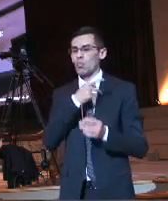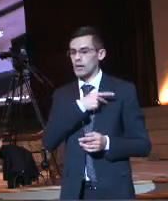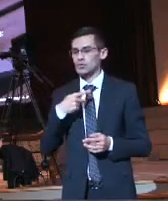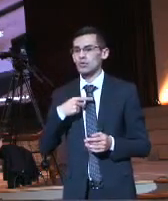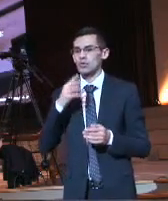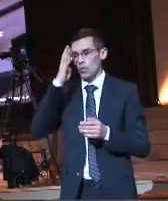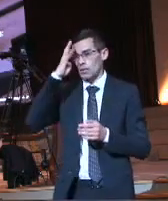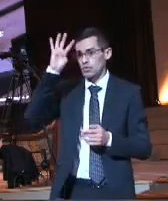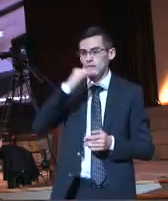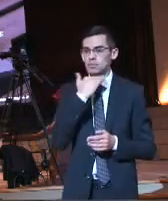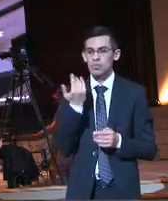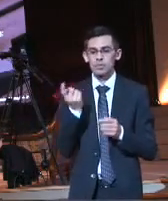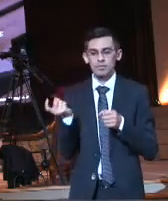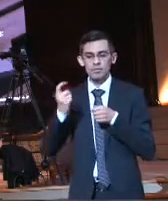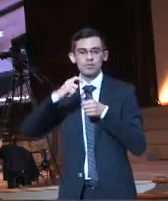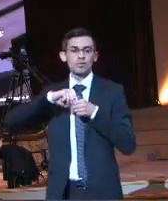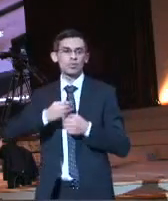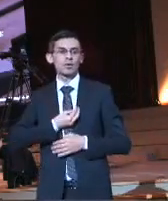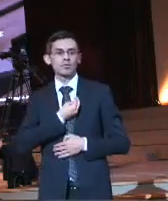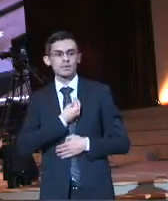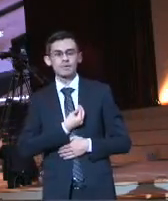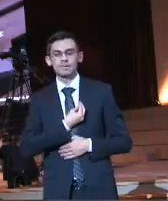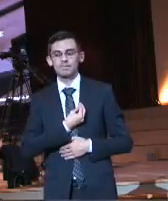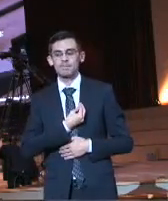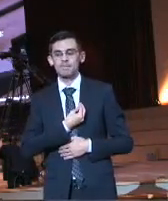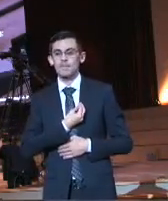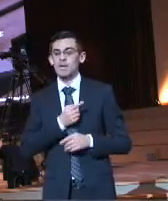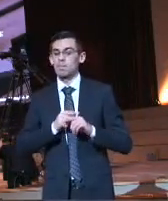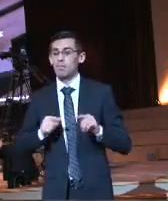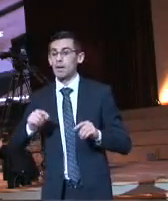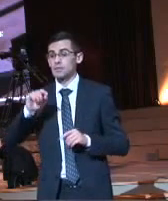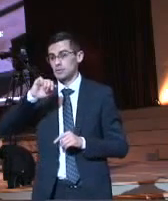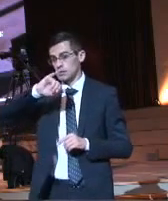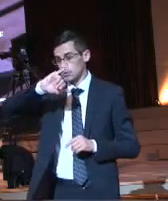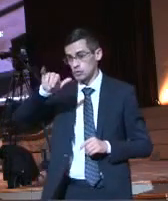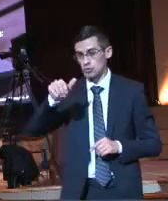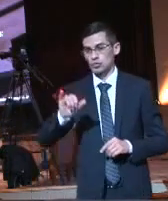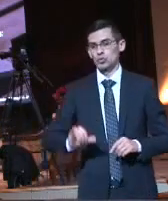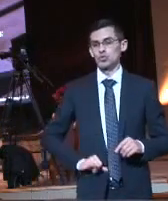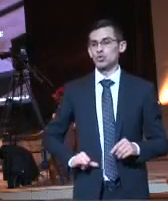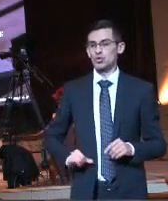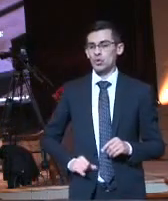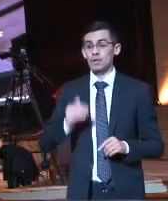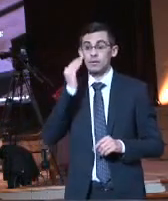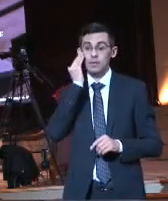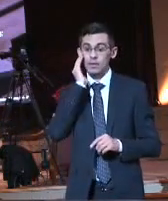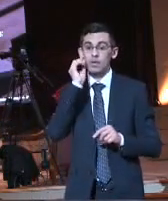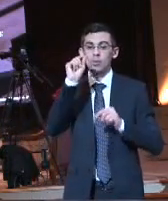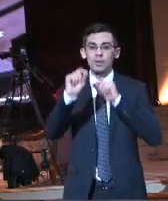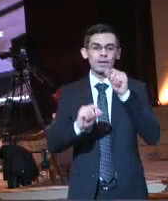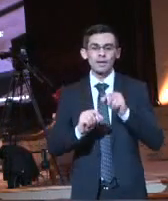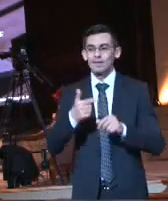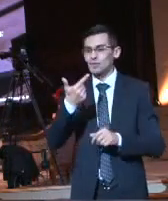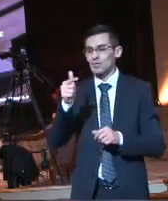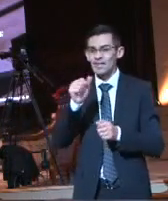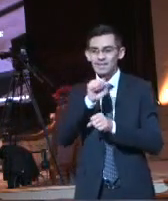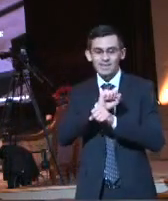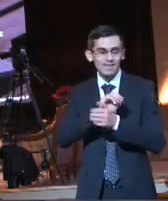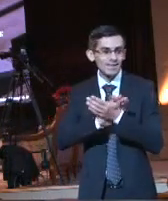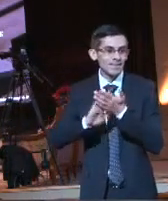O que Jó entendeu naquele momento é que nada é impossível para